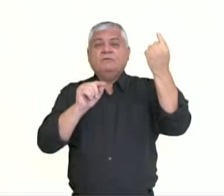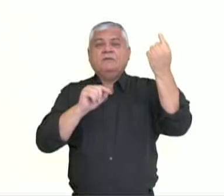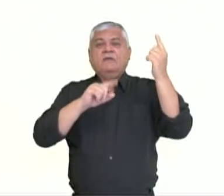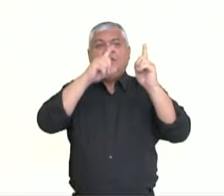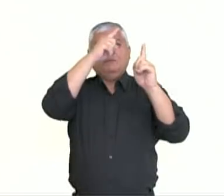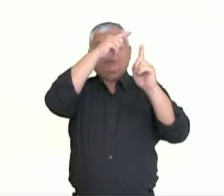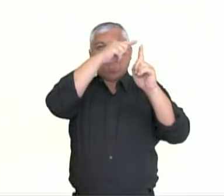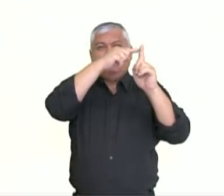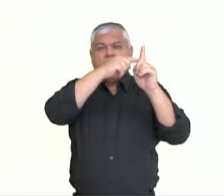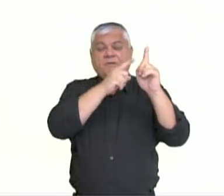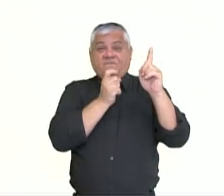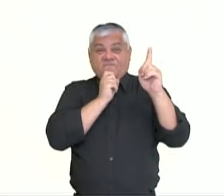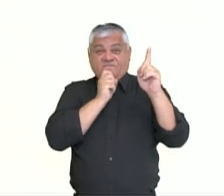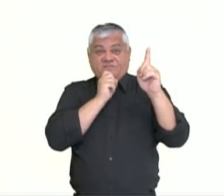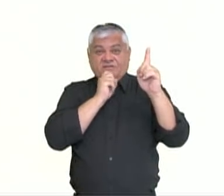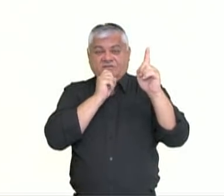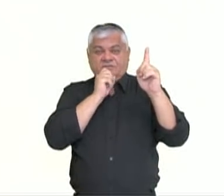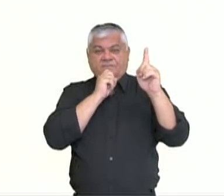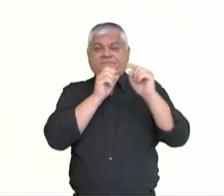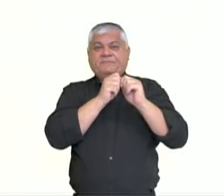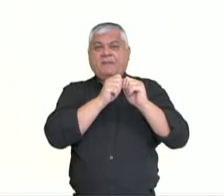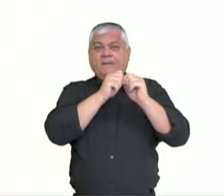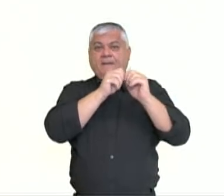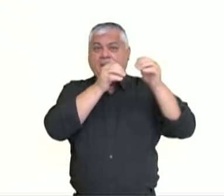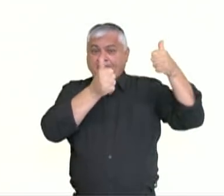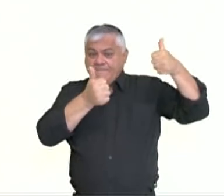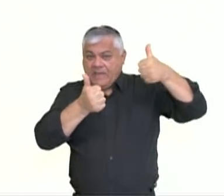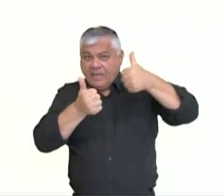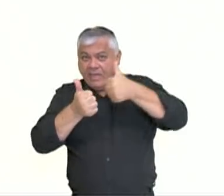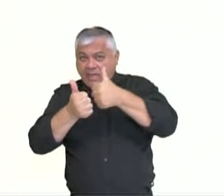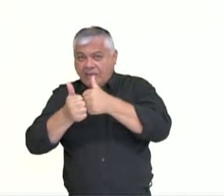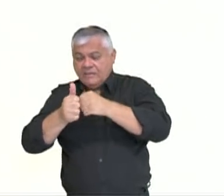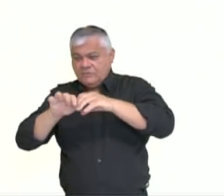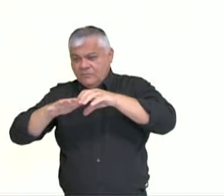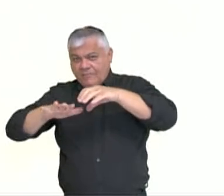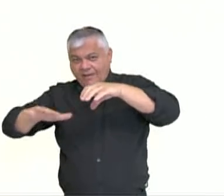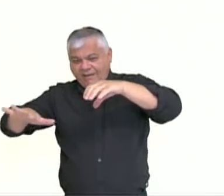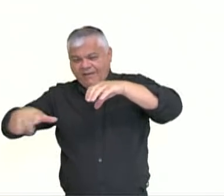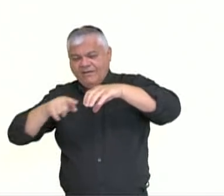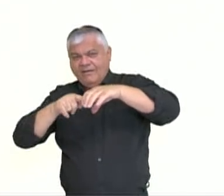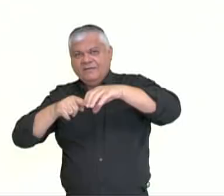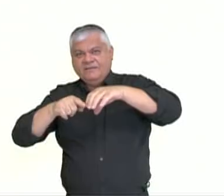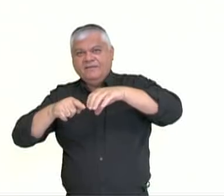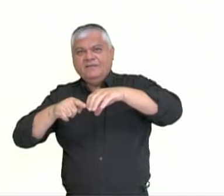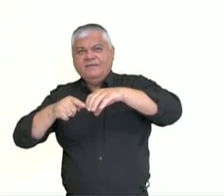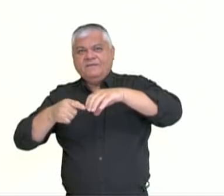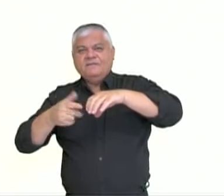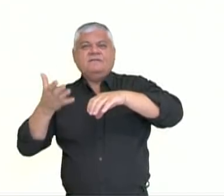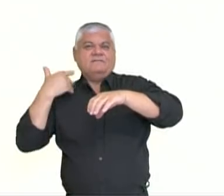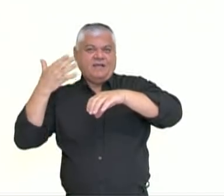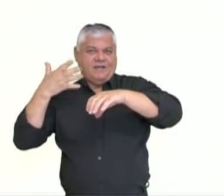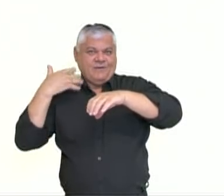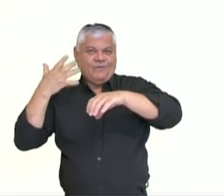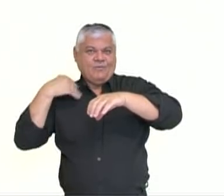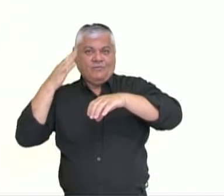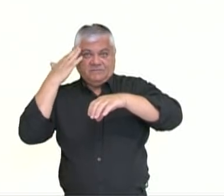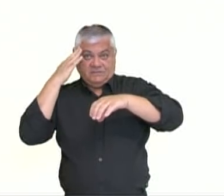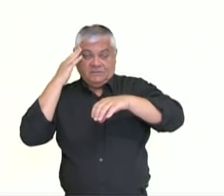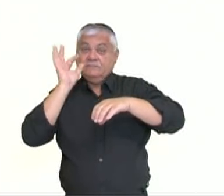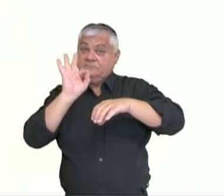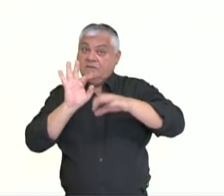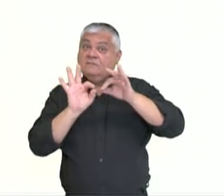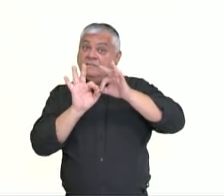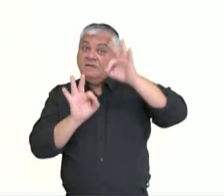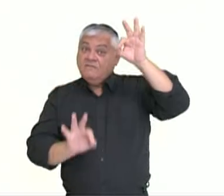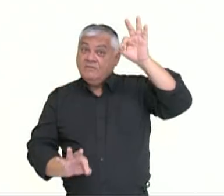temperaturas. Quanto mais próximo do nível do mar, maiores serão as temperaturas. Claro que tem que pensar na latitude também